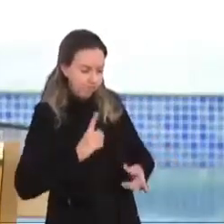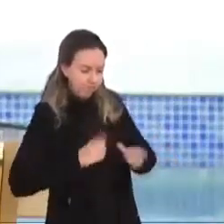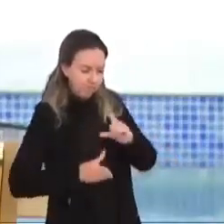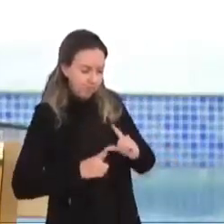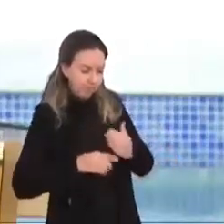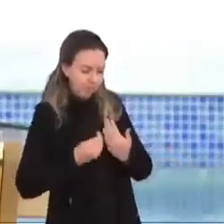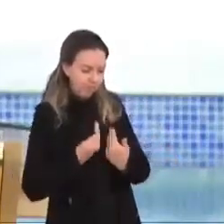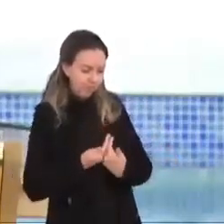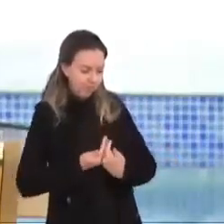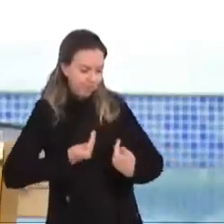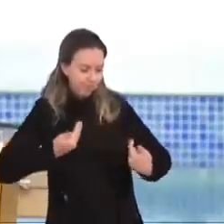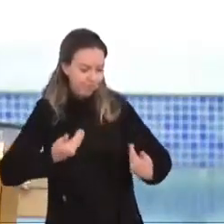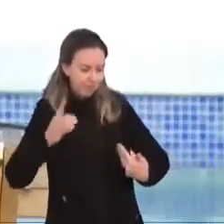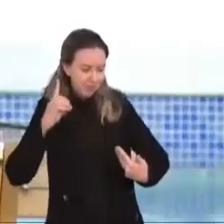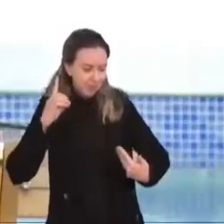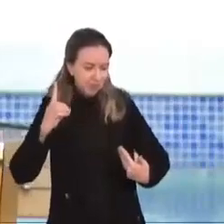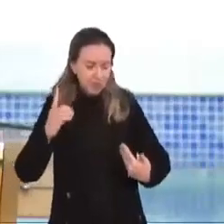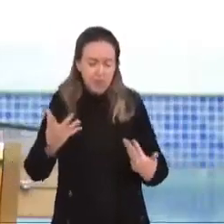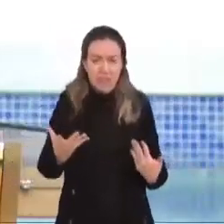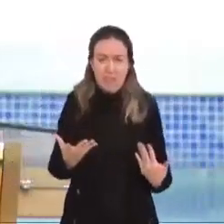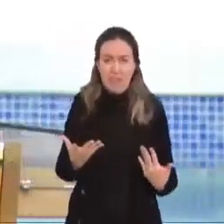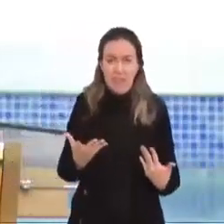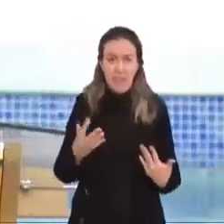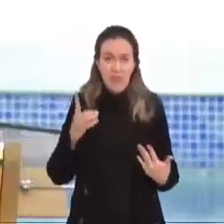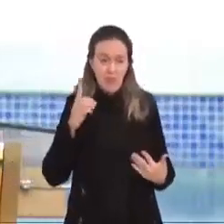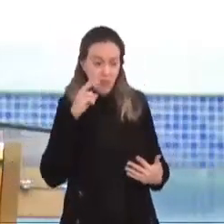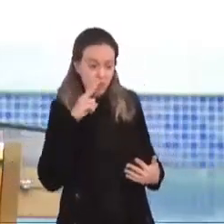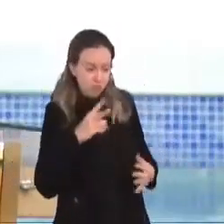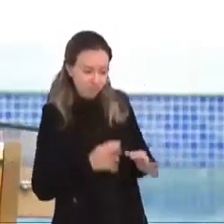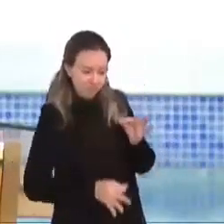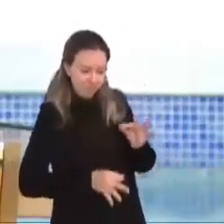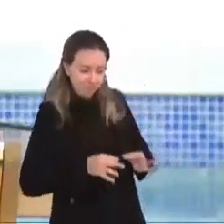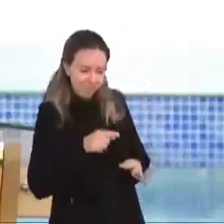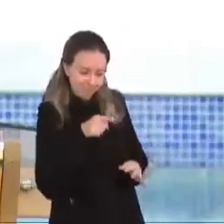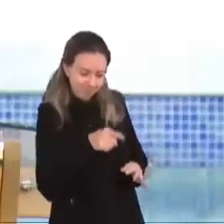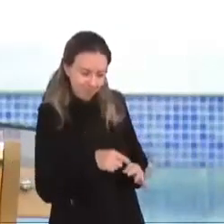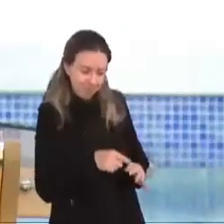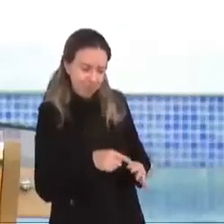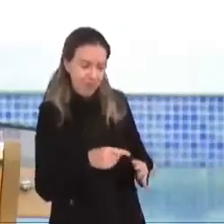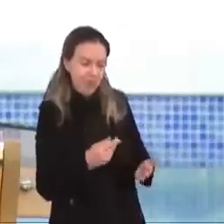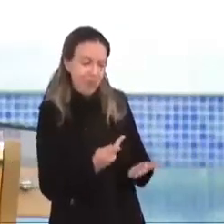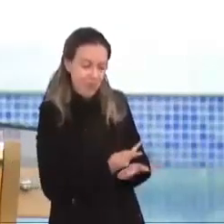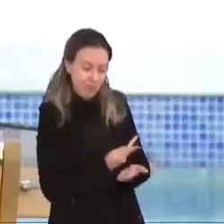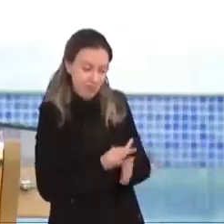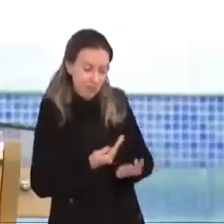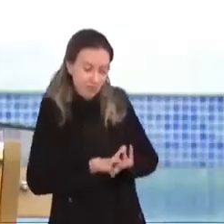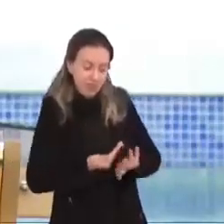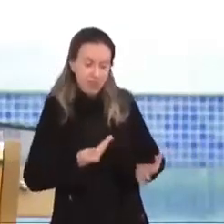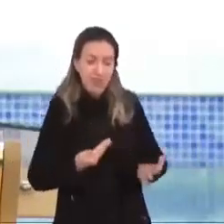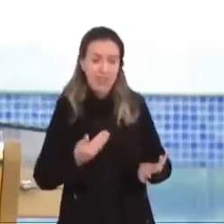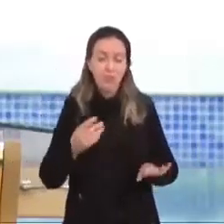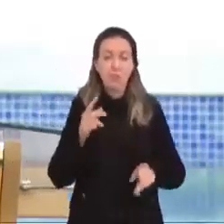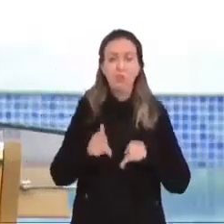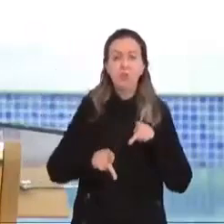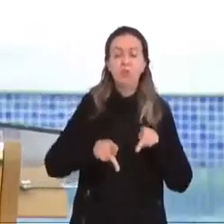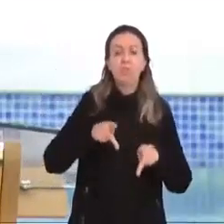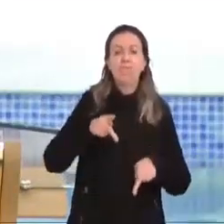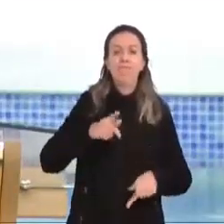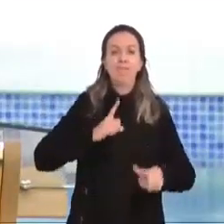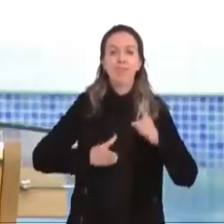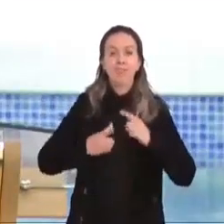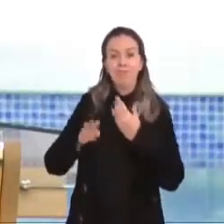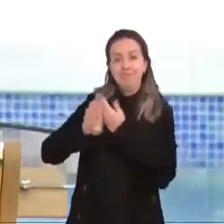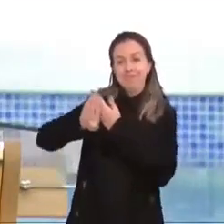povo. Alguém pode questionar e dizer: como alguém pode chamar um tempo de castigo, de